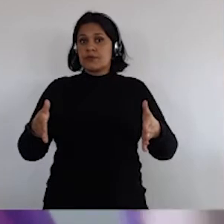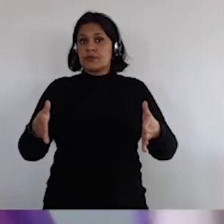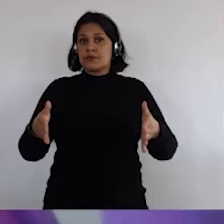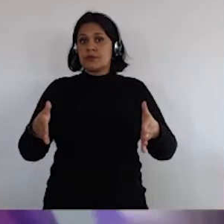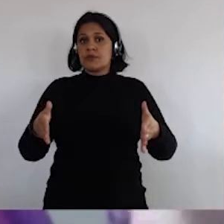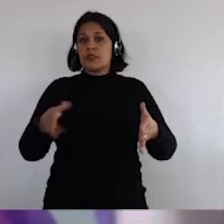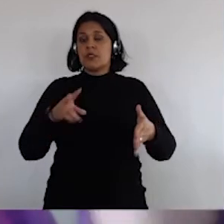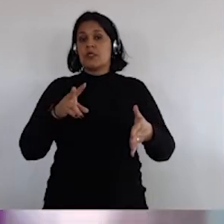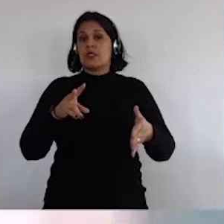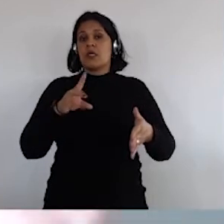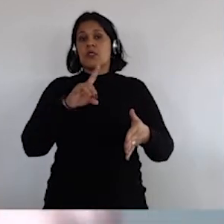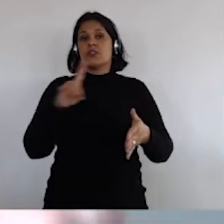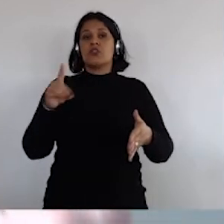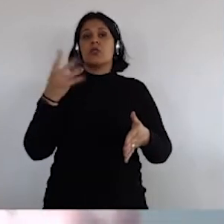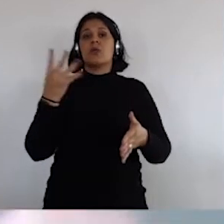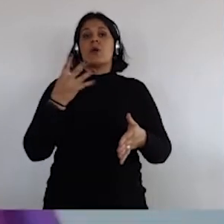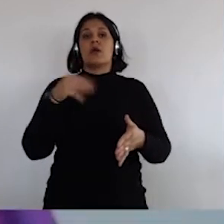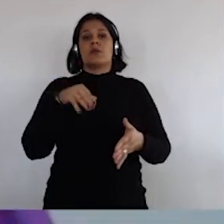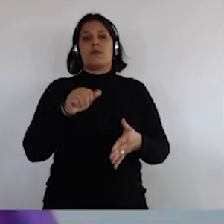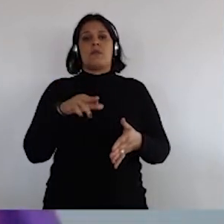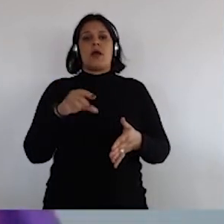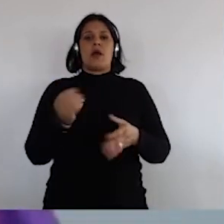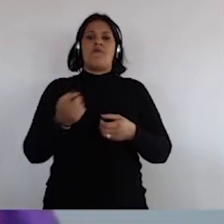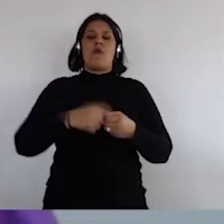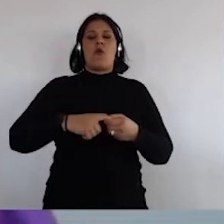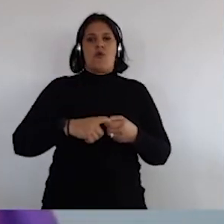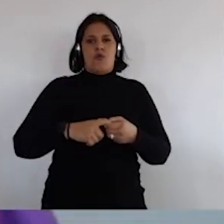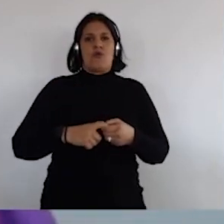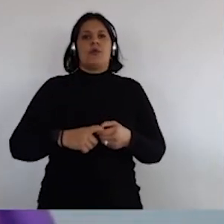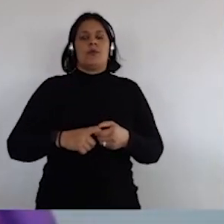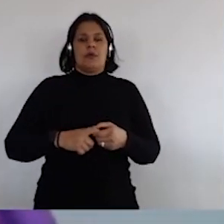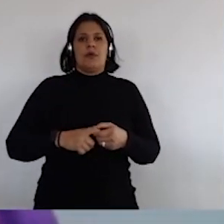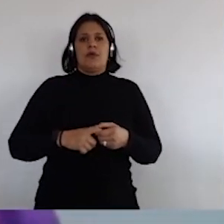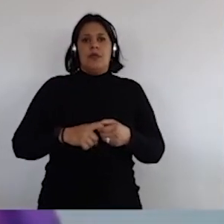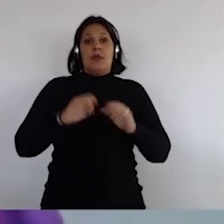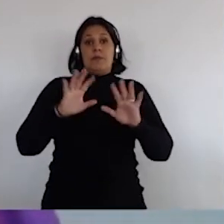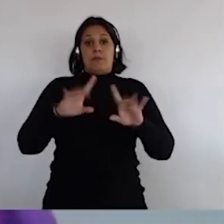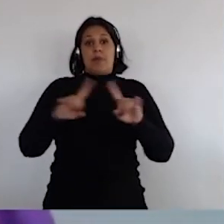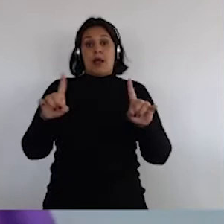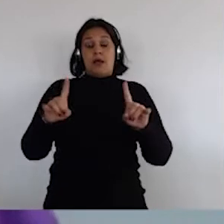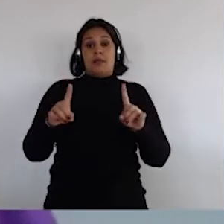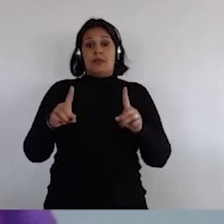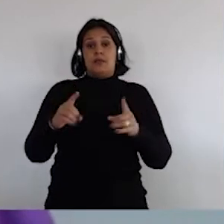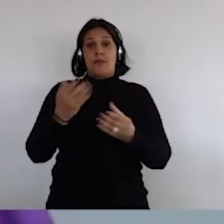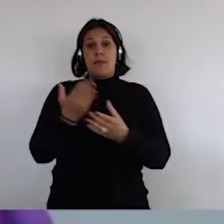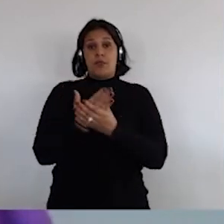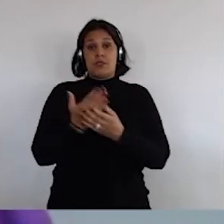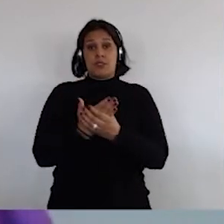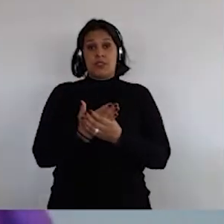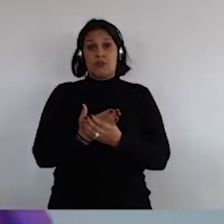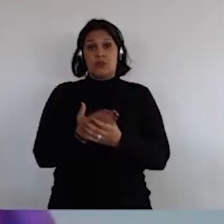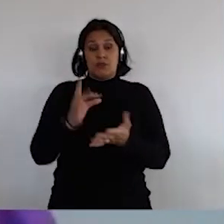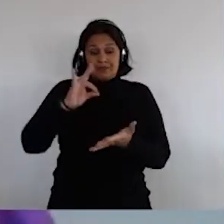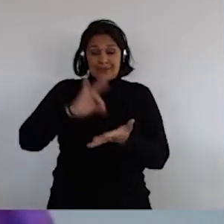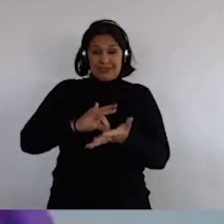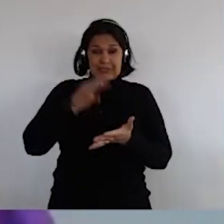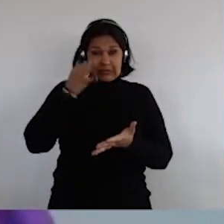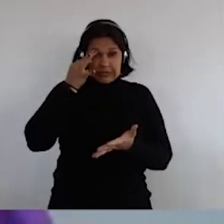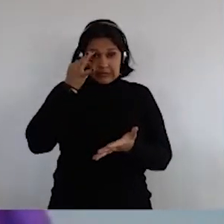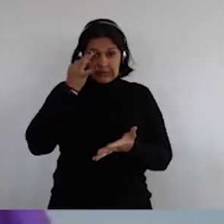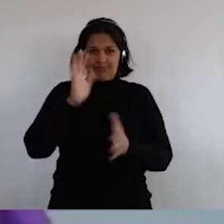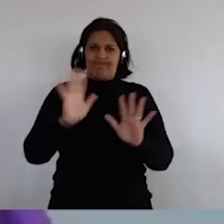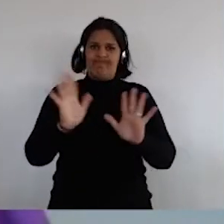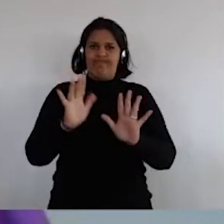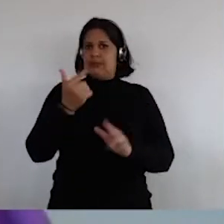último dia 4 de maio. Já para os processos físicos, ainda, infelizmente, não há